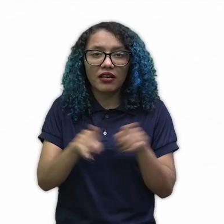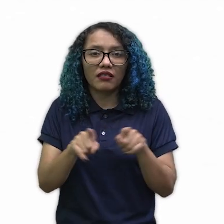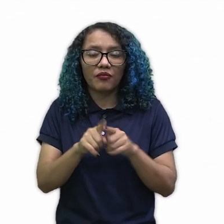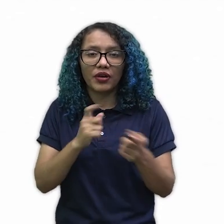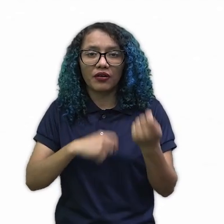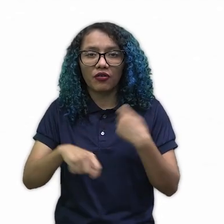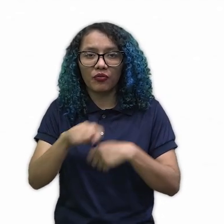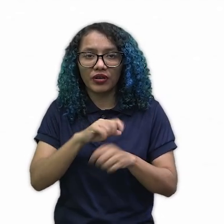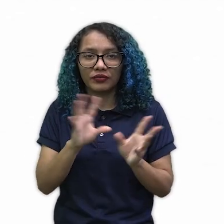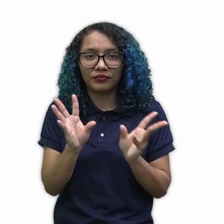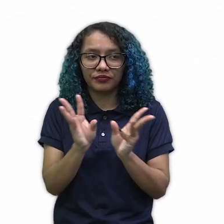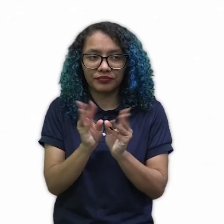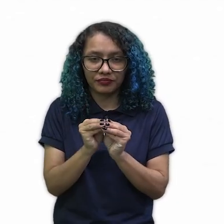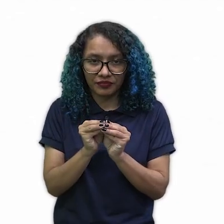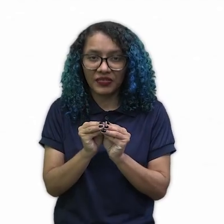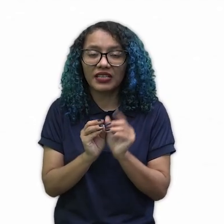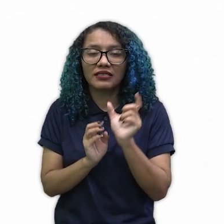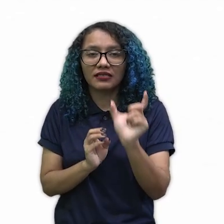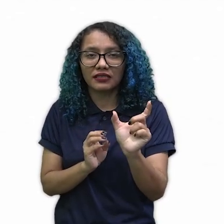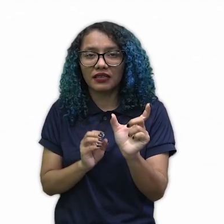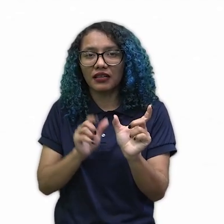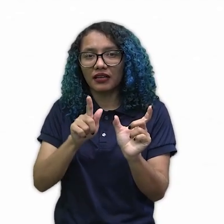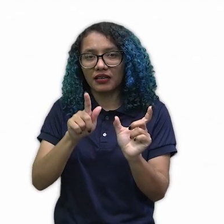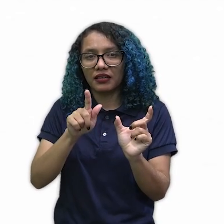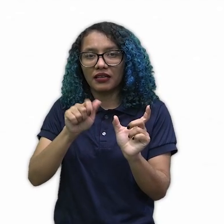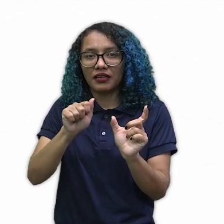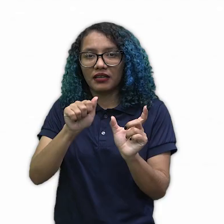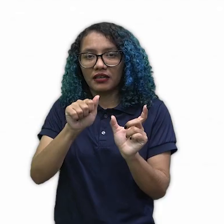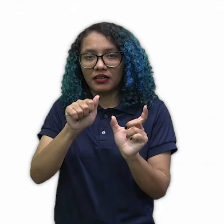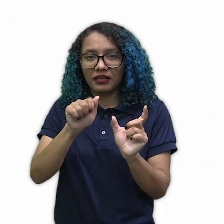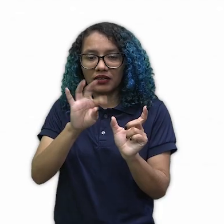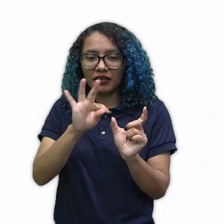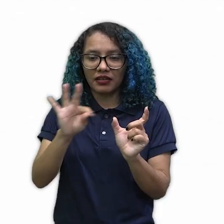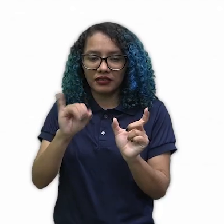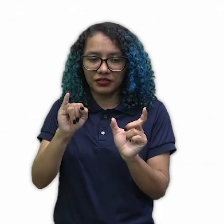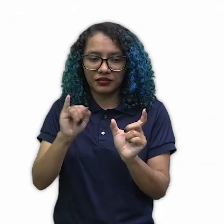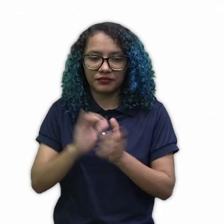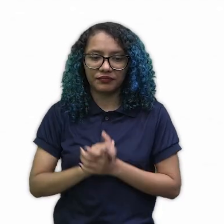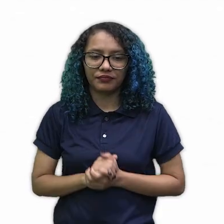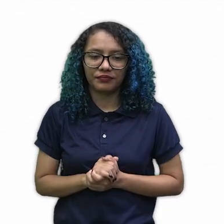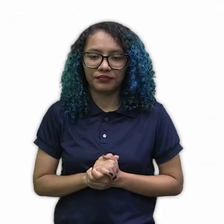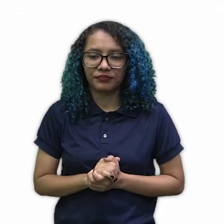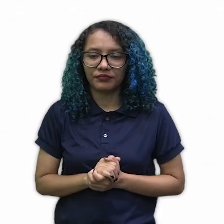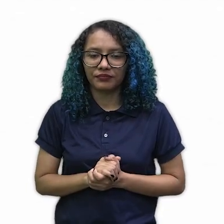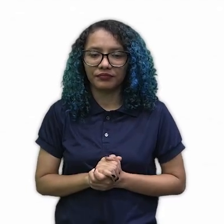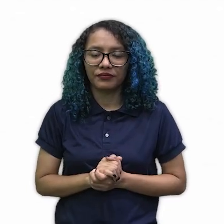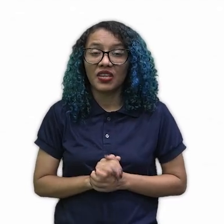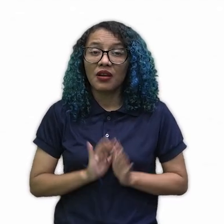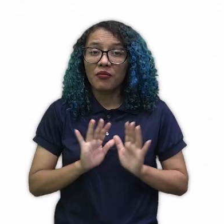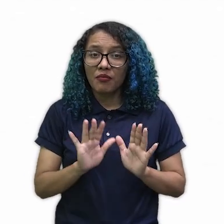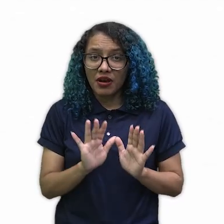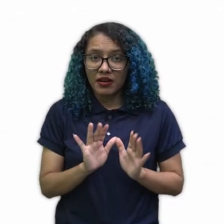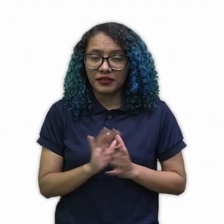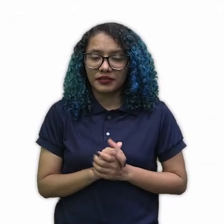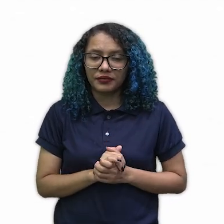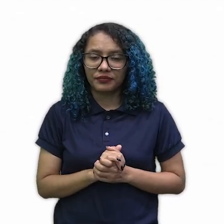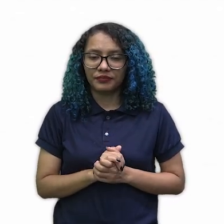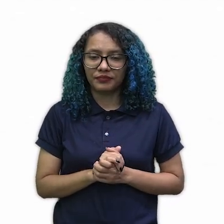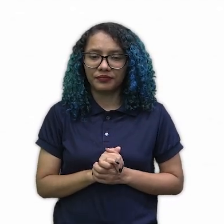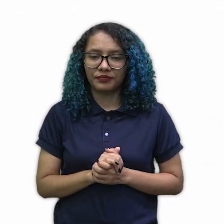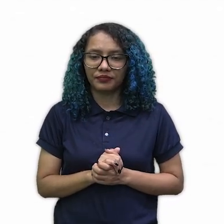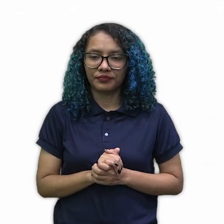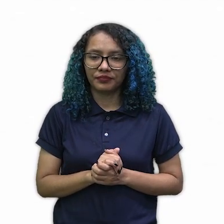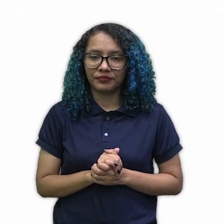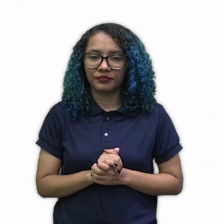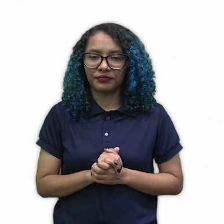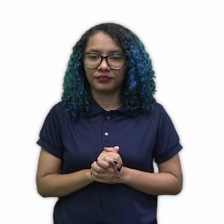e Comércio, também conhecida como a sigla GATT, tá? Para nós, né, a língua